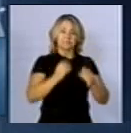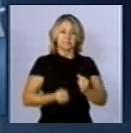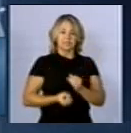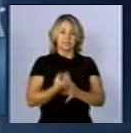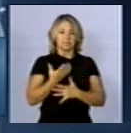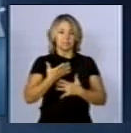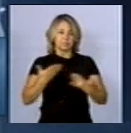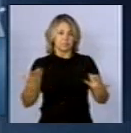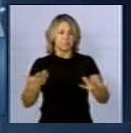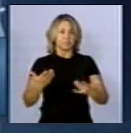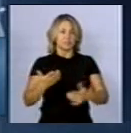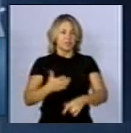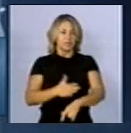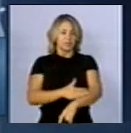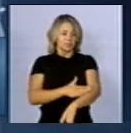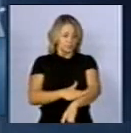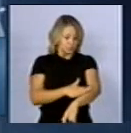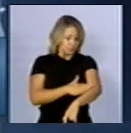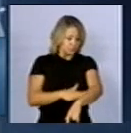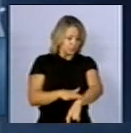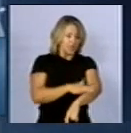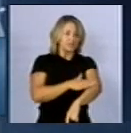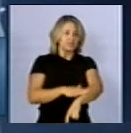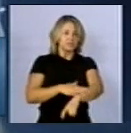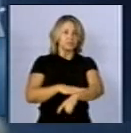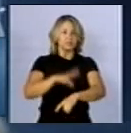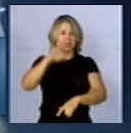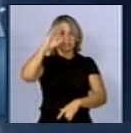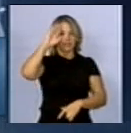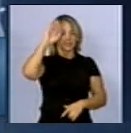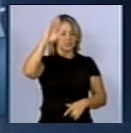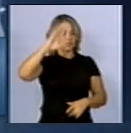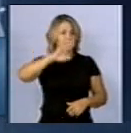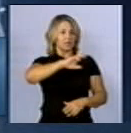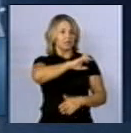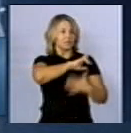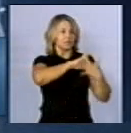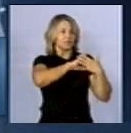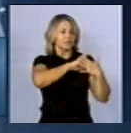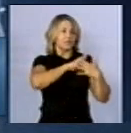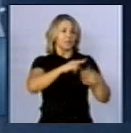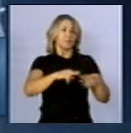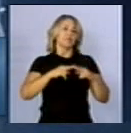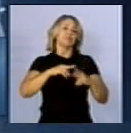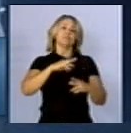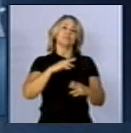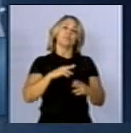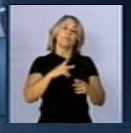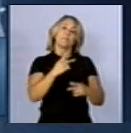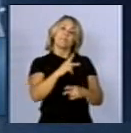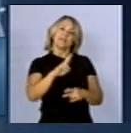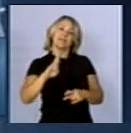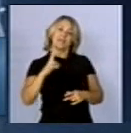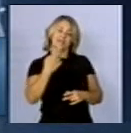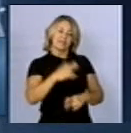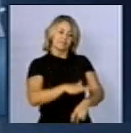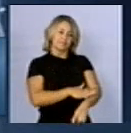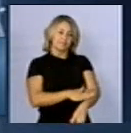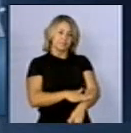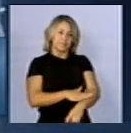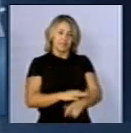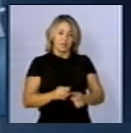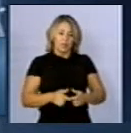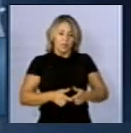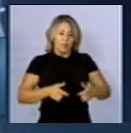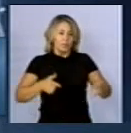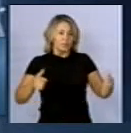produção dos ácido láctico responsável principal na formação do balanço do PH da pele o